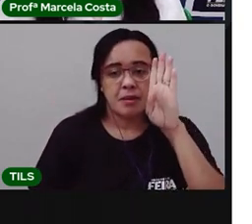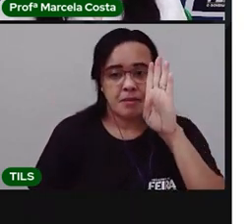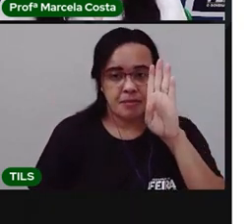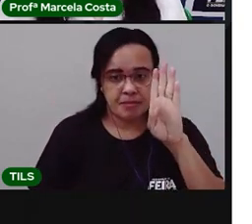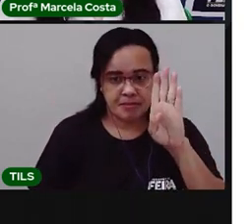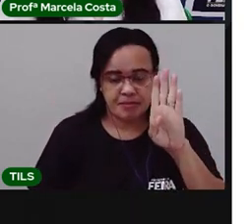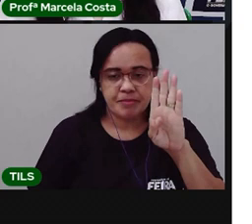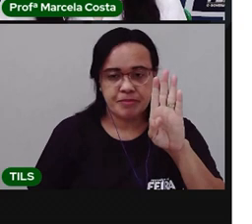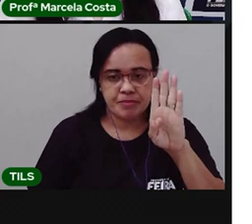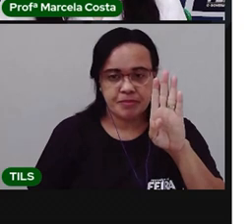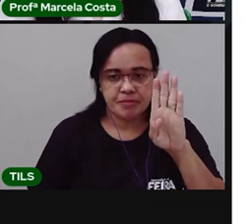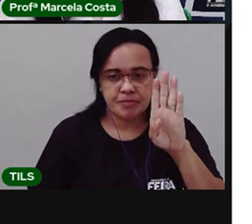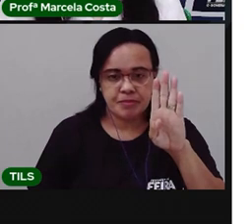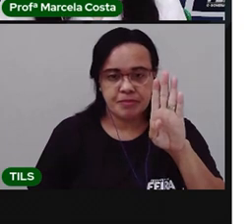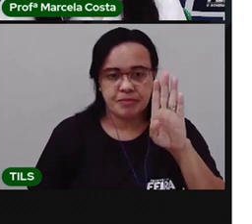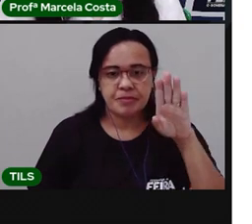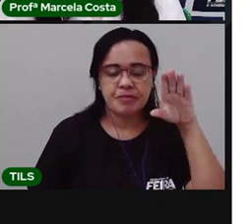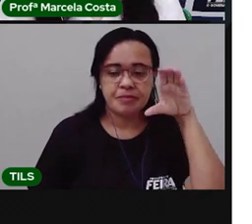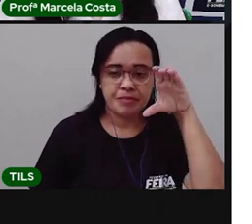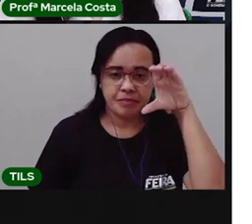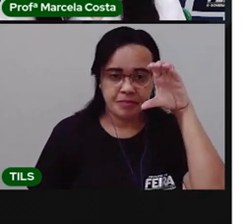É alternativa B?